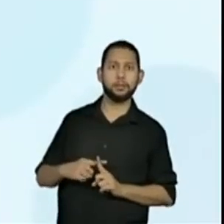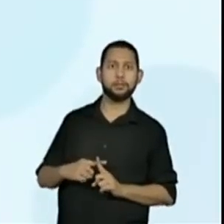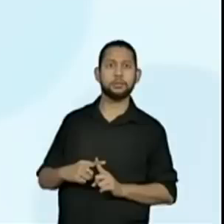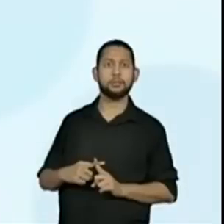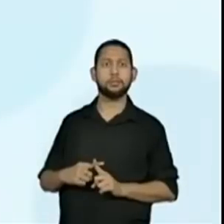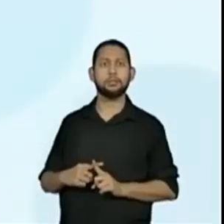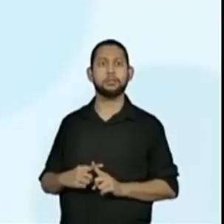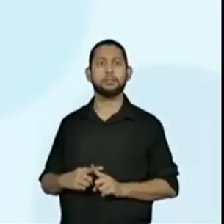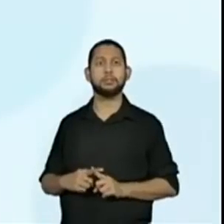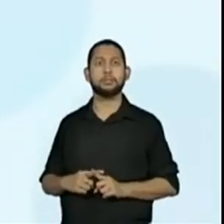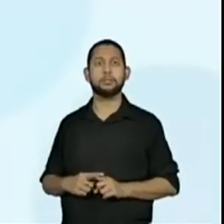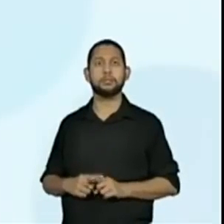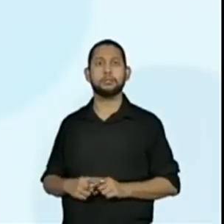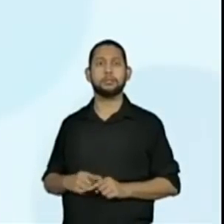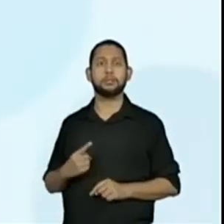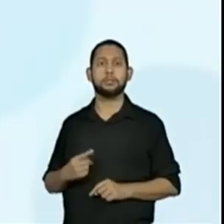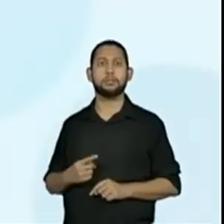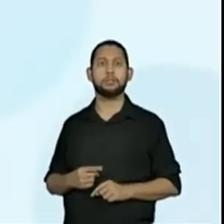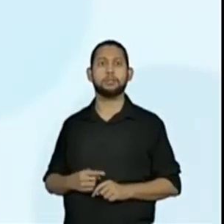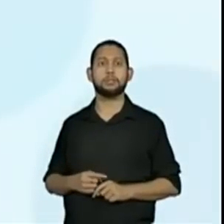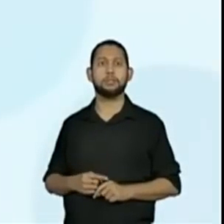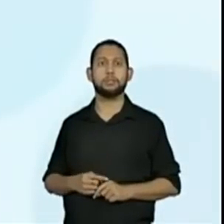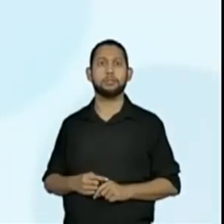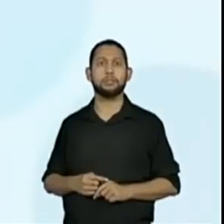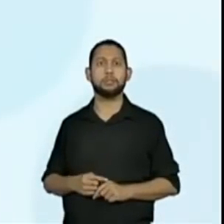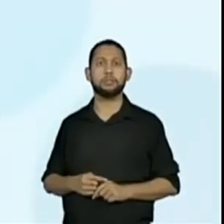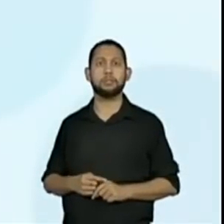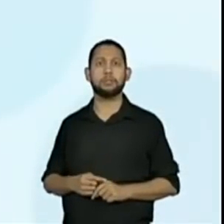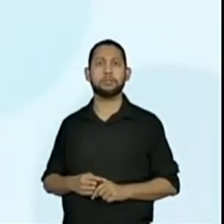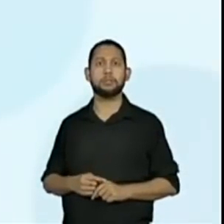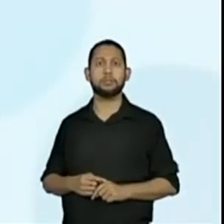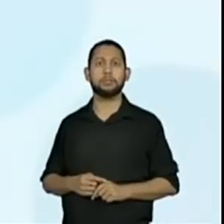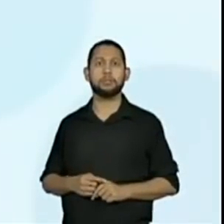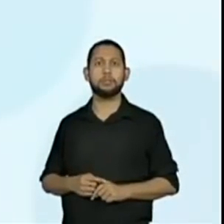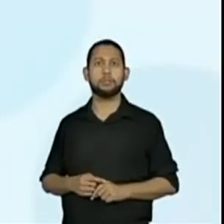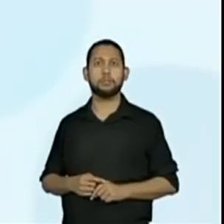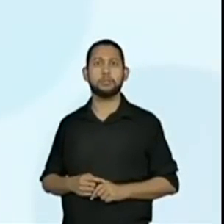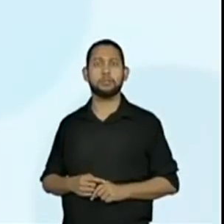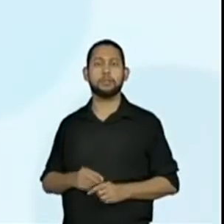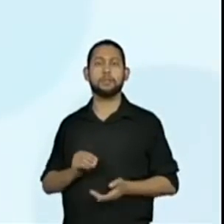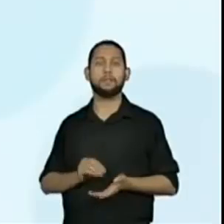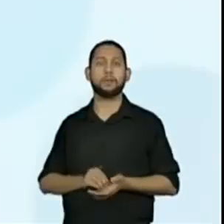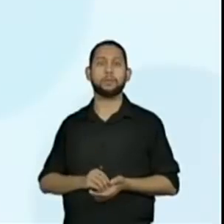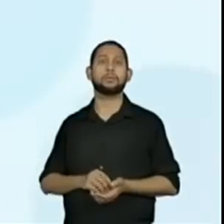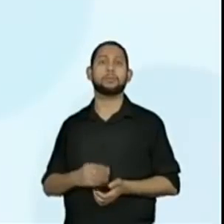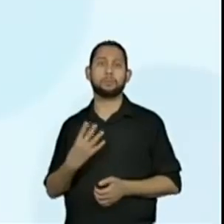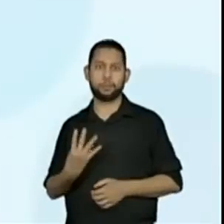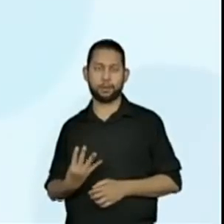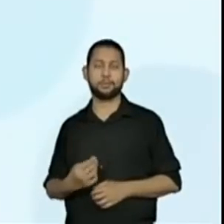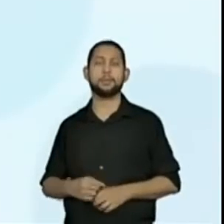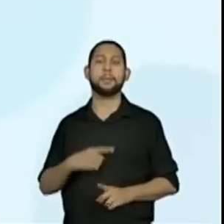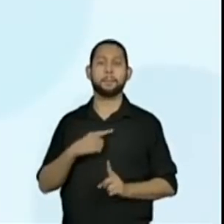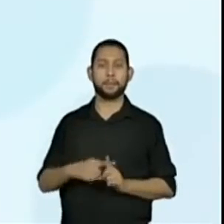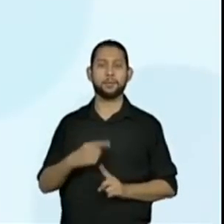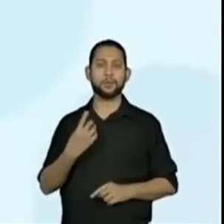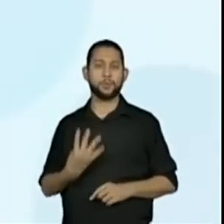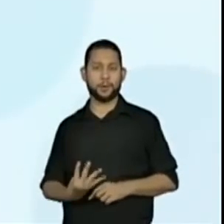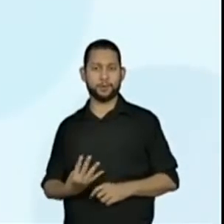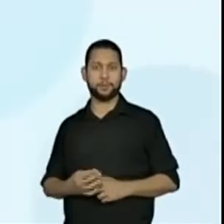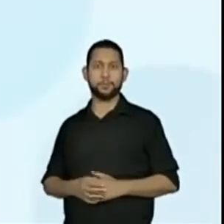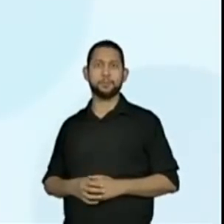1 2 3 4 5 6 medidas 1 2 3 4 5 Faltou um 4 seis